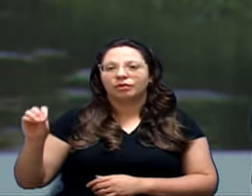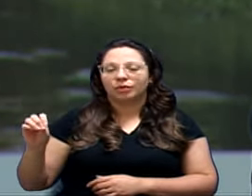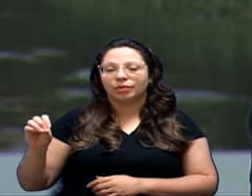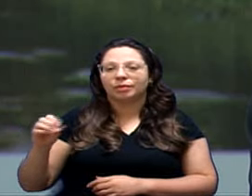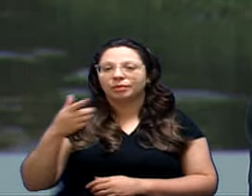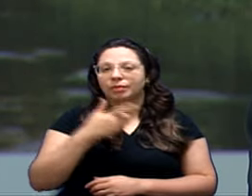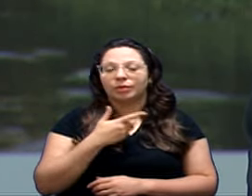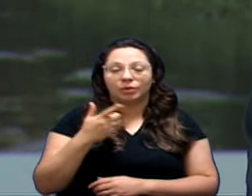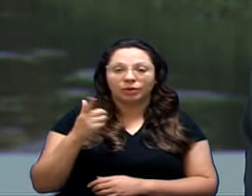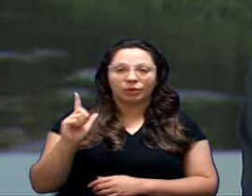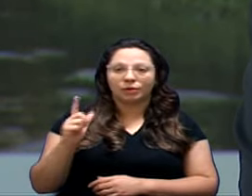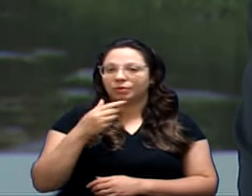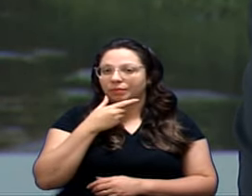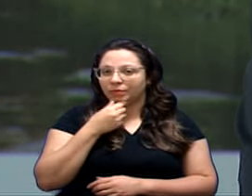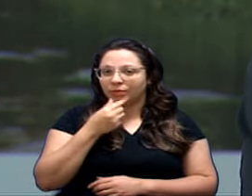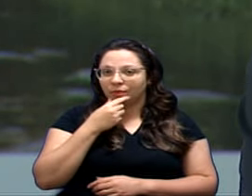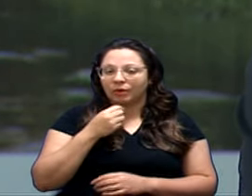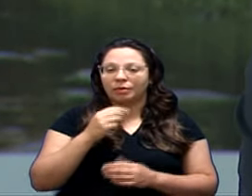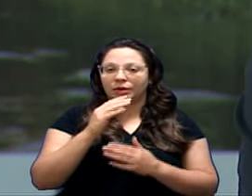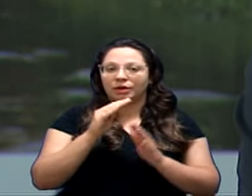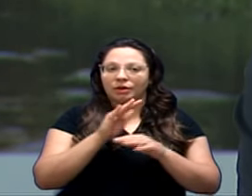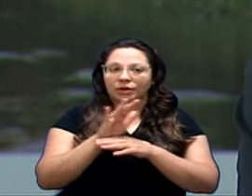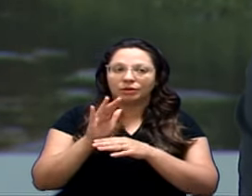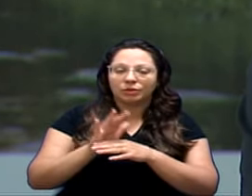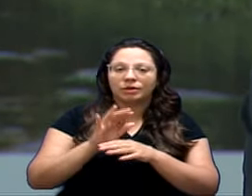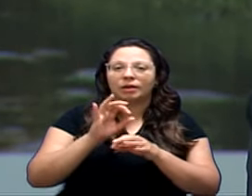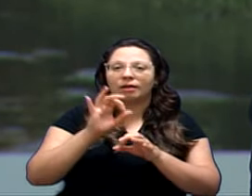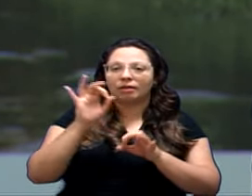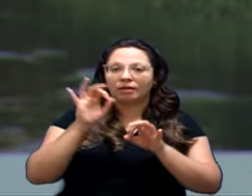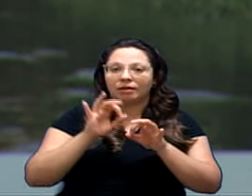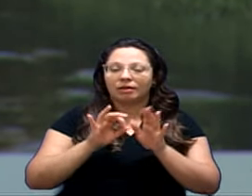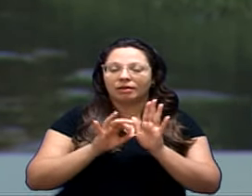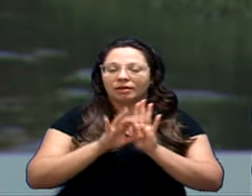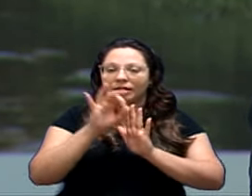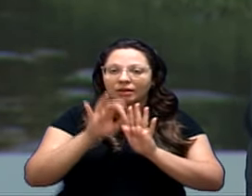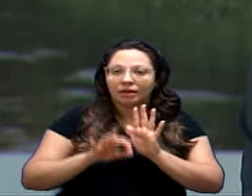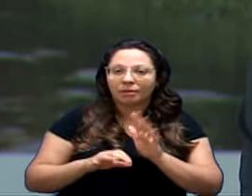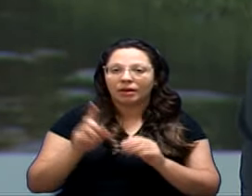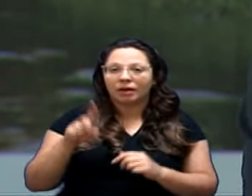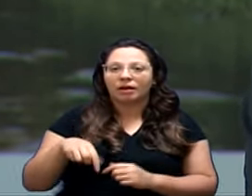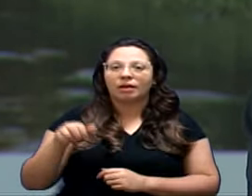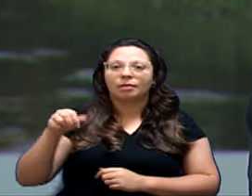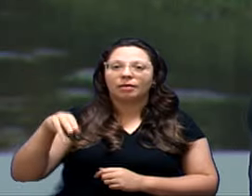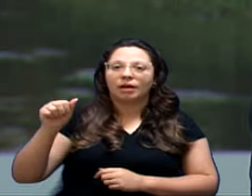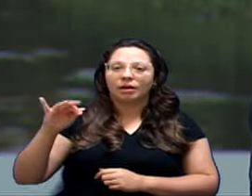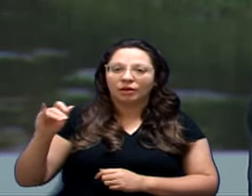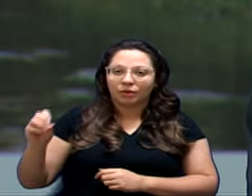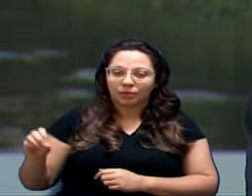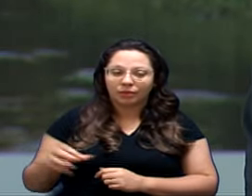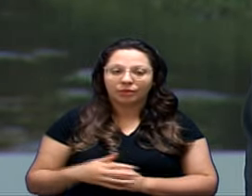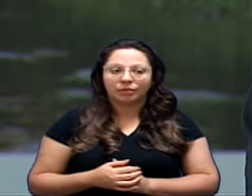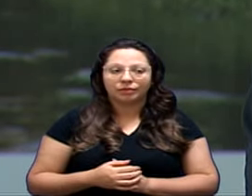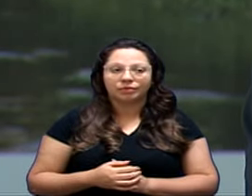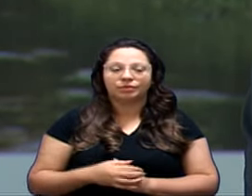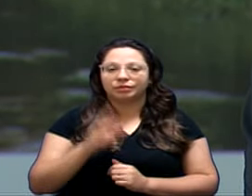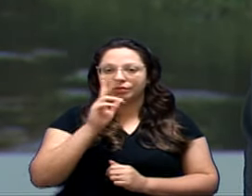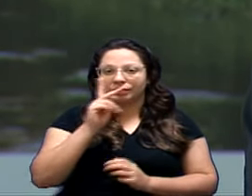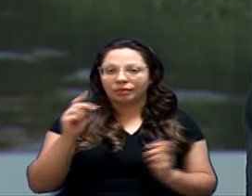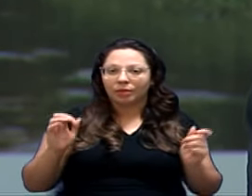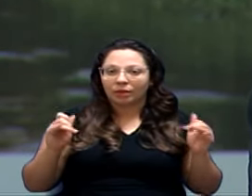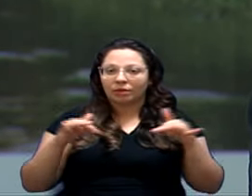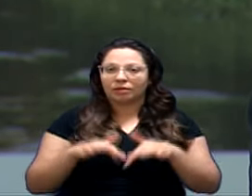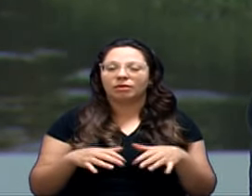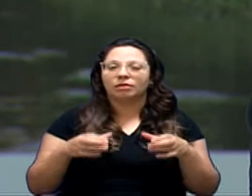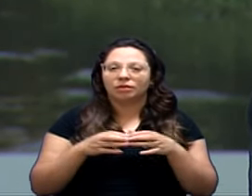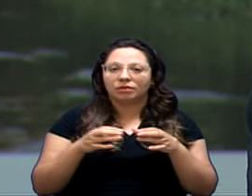Sorocabano de mudança climática representando ciesp Senor Mário tanigawa as pessoas da comissão de